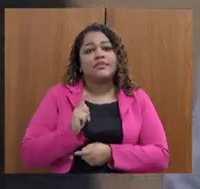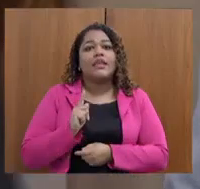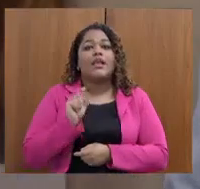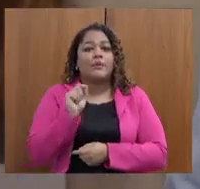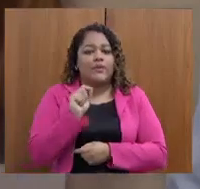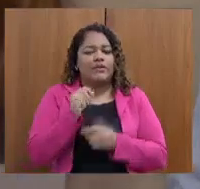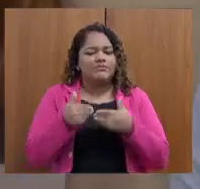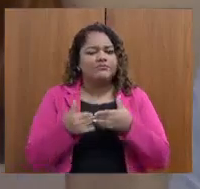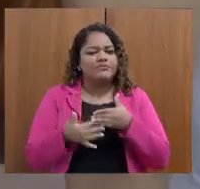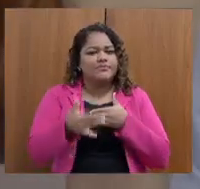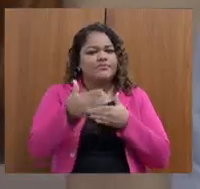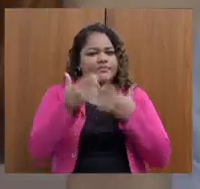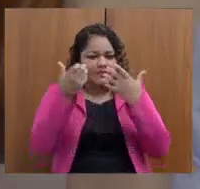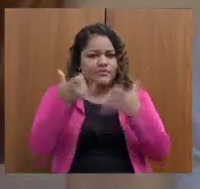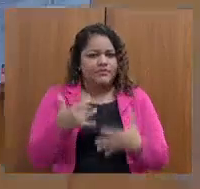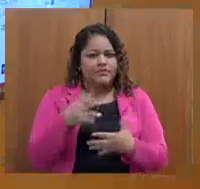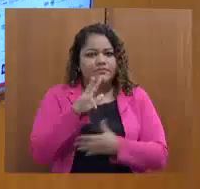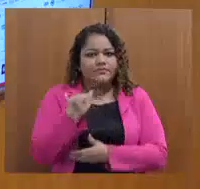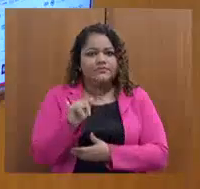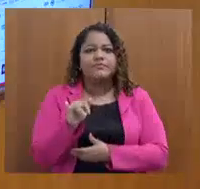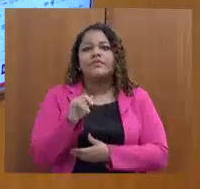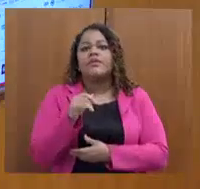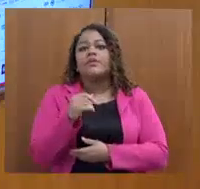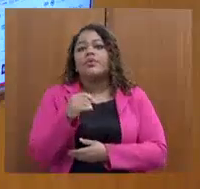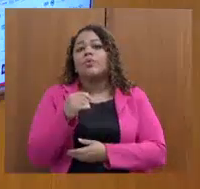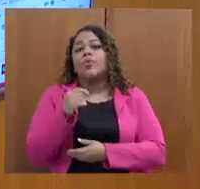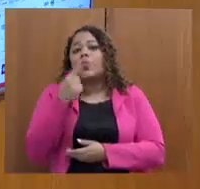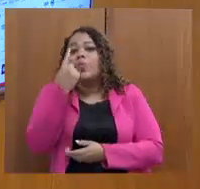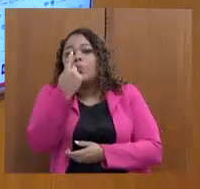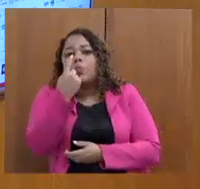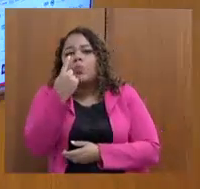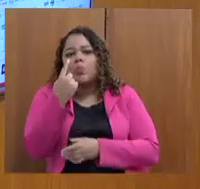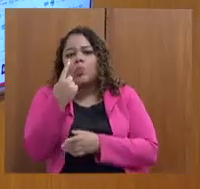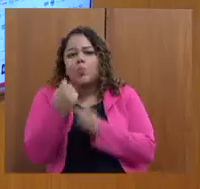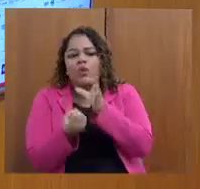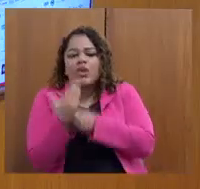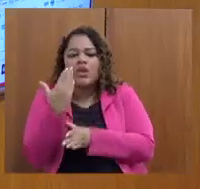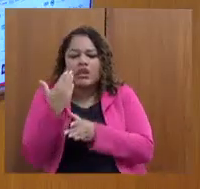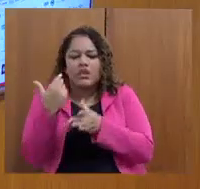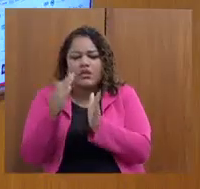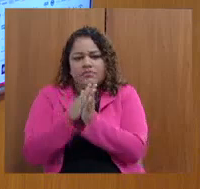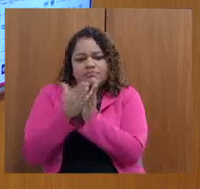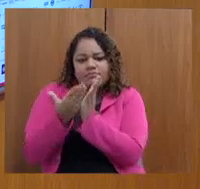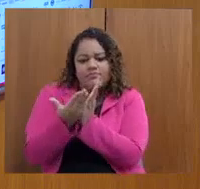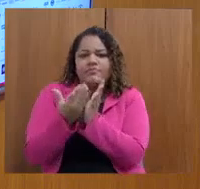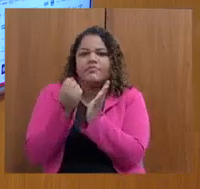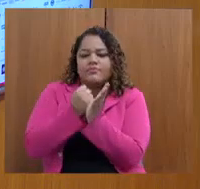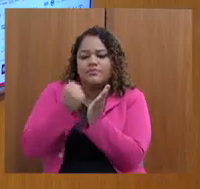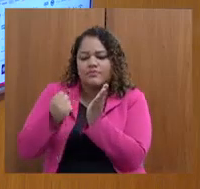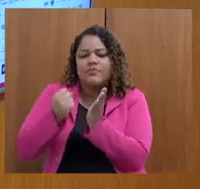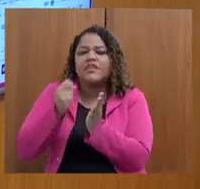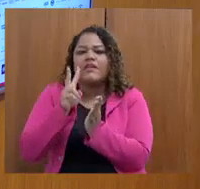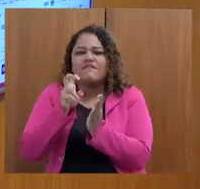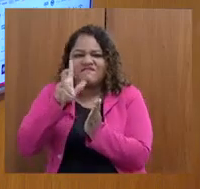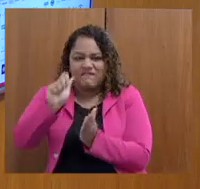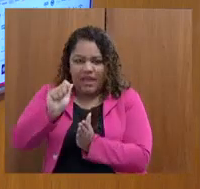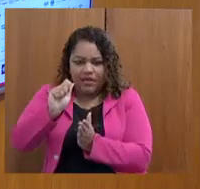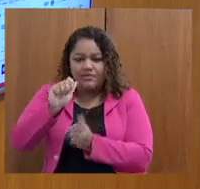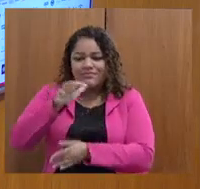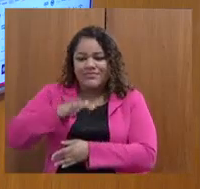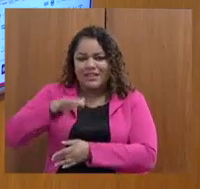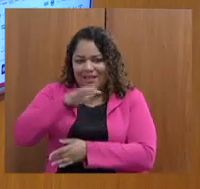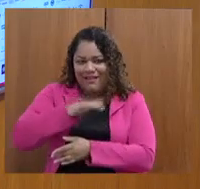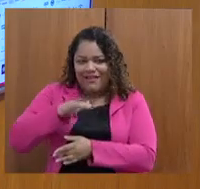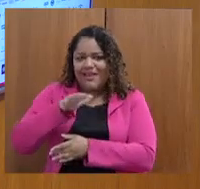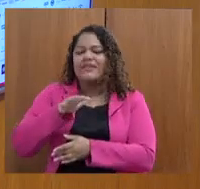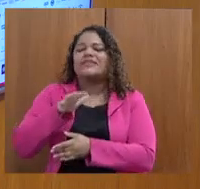presidente é para cada um emprego um emprego direto no setor de cerveja as pessoas vão